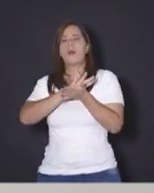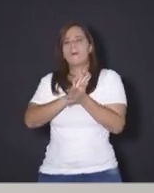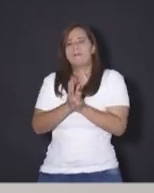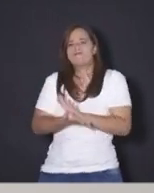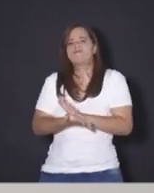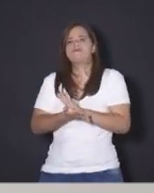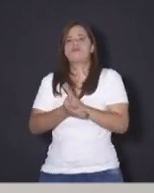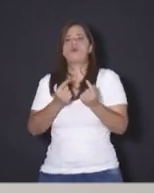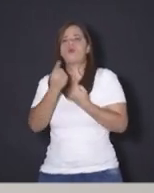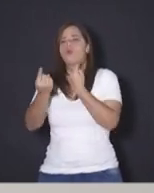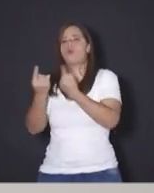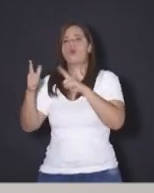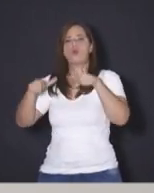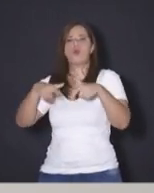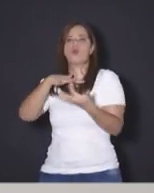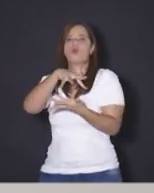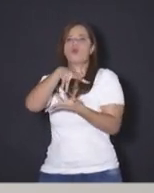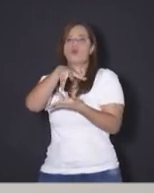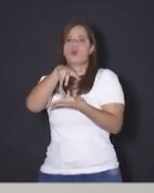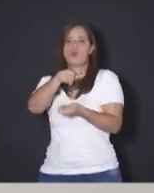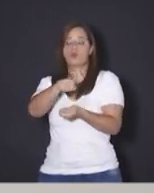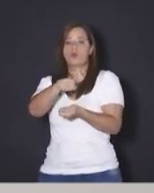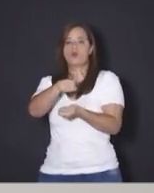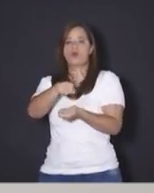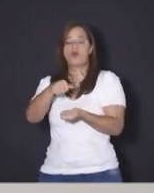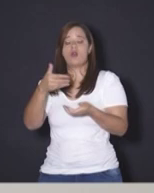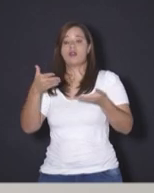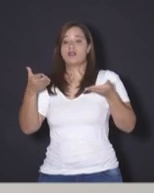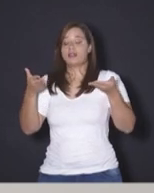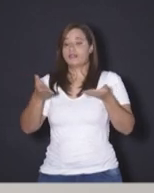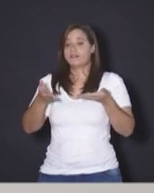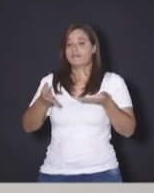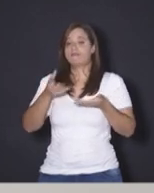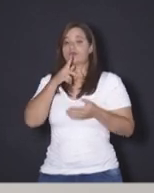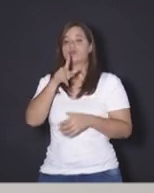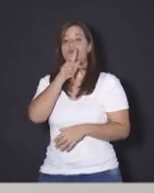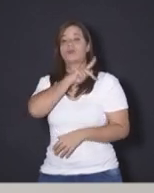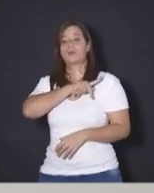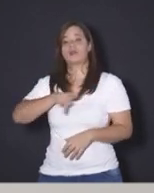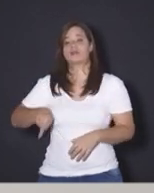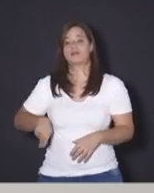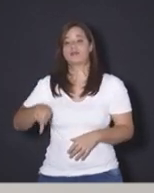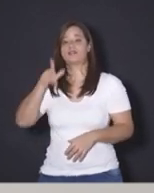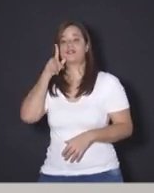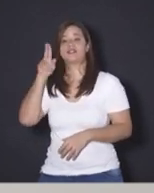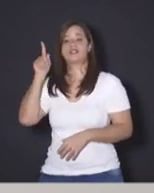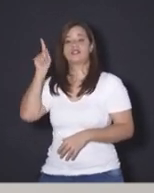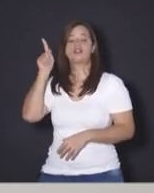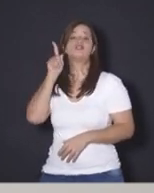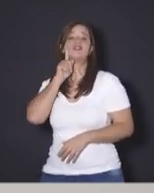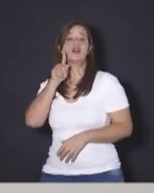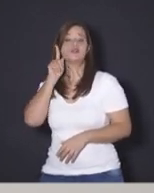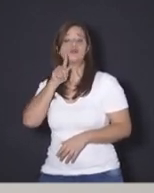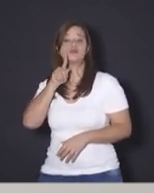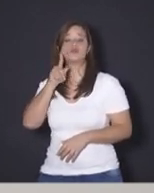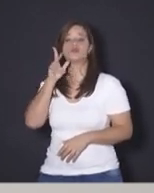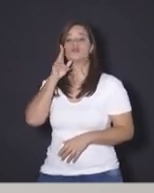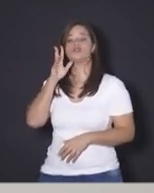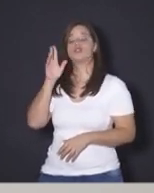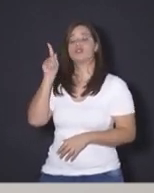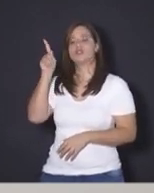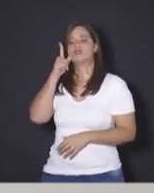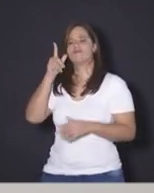em algum lugar do mundo a última vez em que o presidente sai de energia estã qualificou